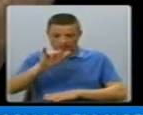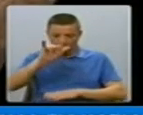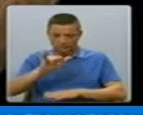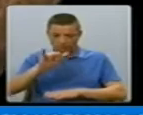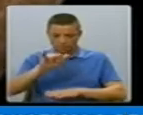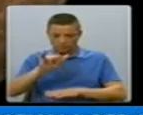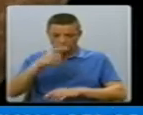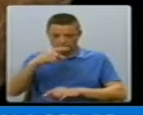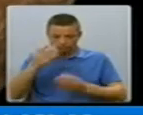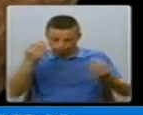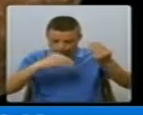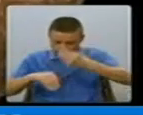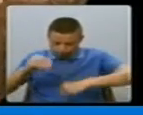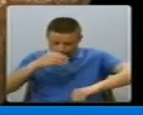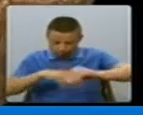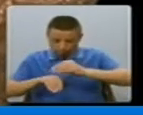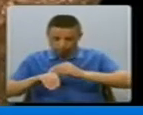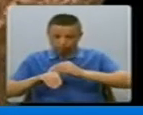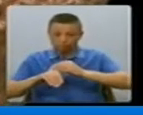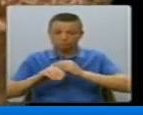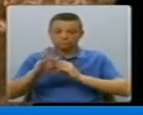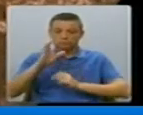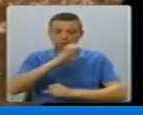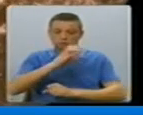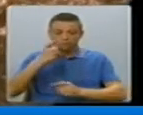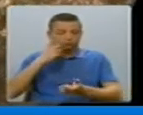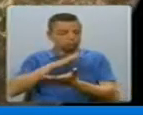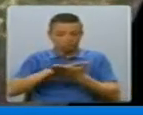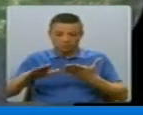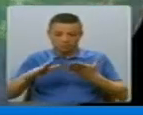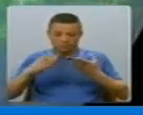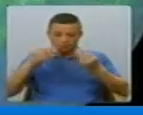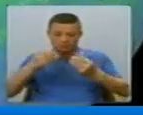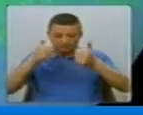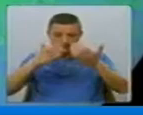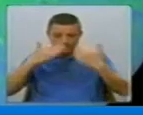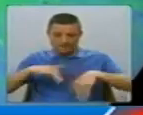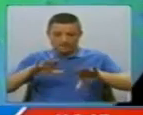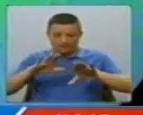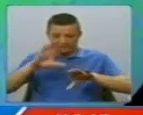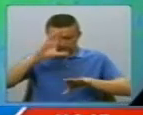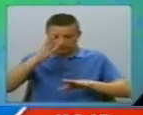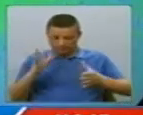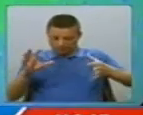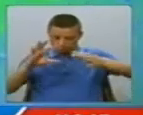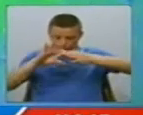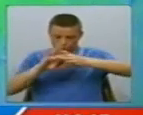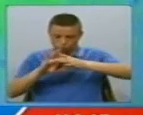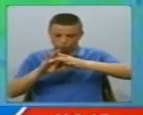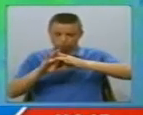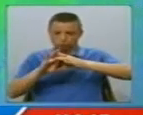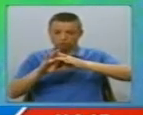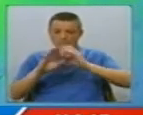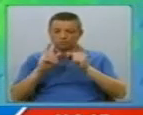orgânico que os cientistas ainda não conhecem muito bem, mas sabem que está associado